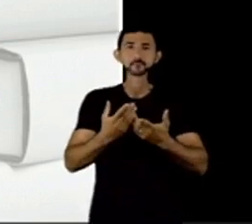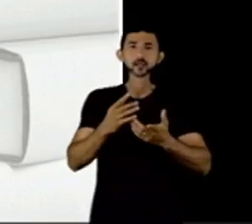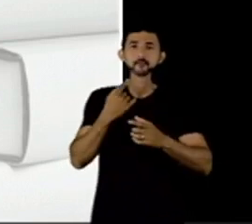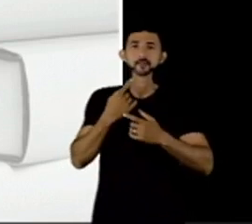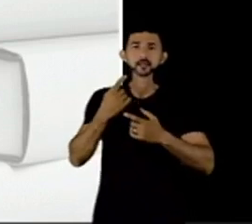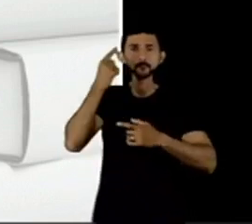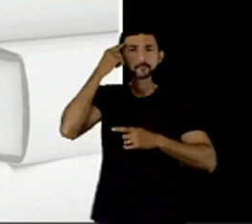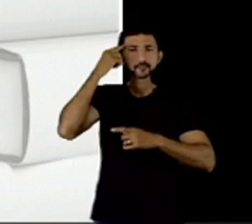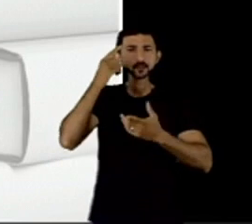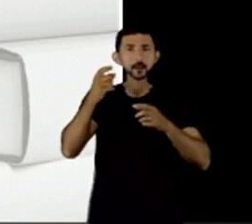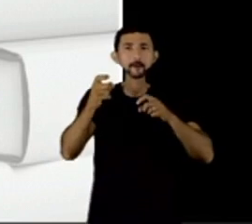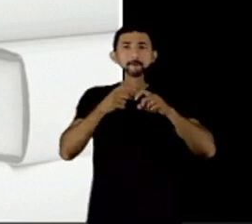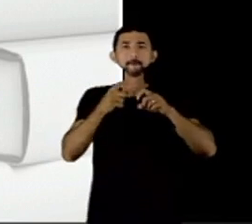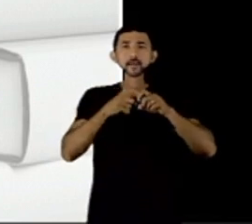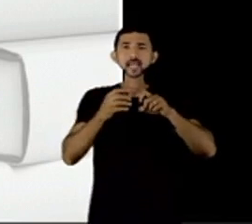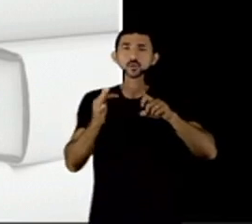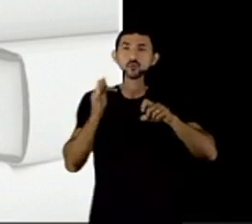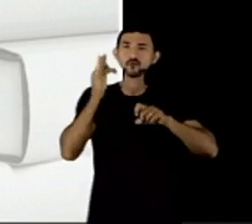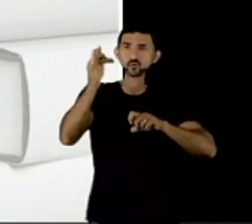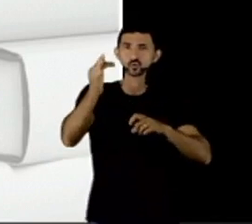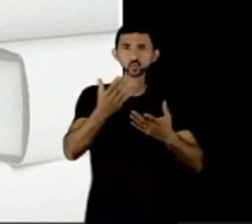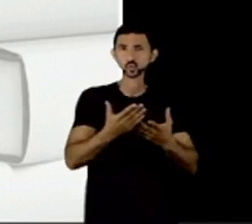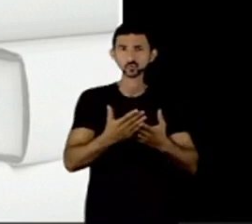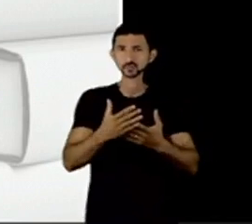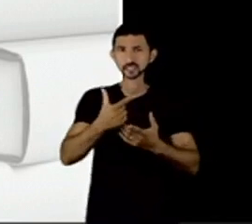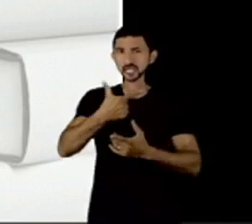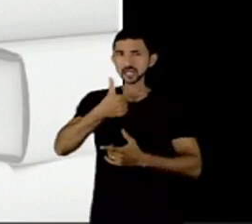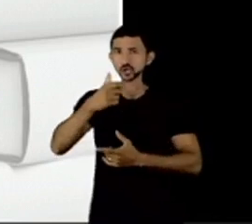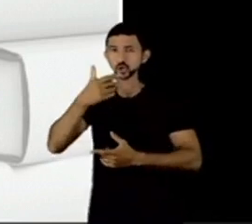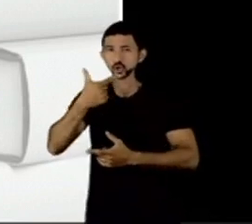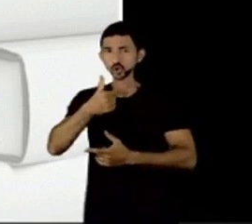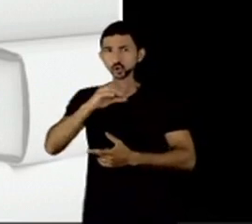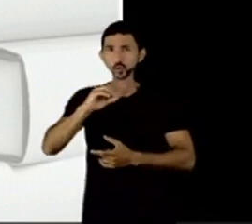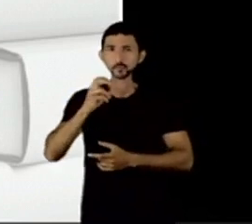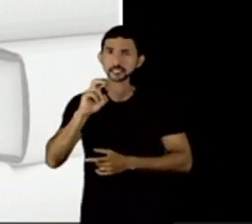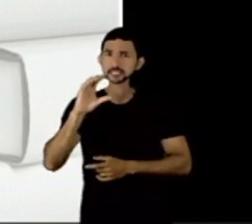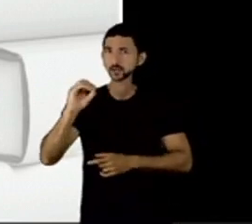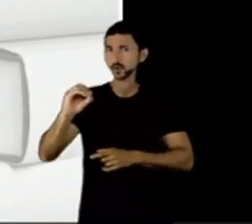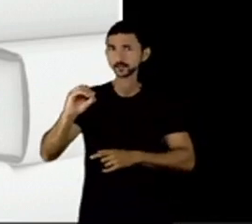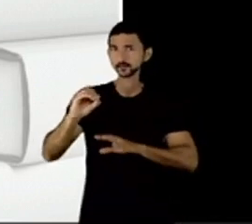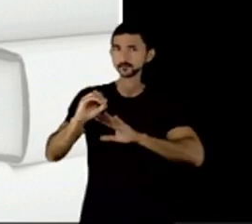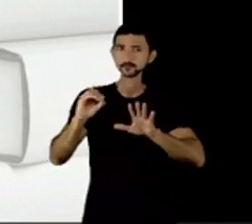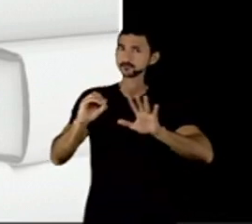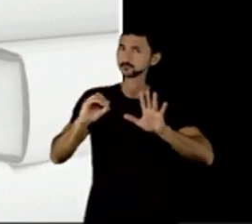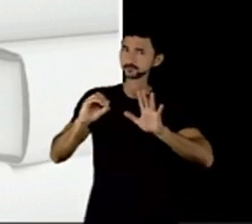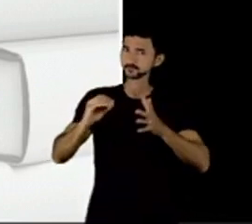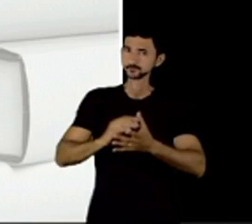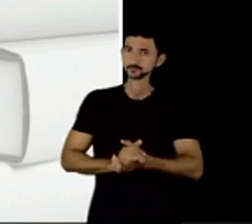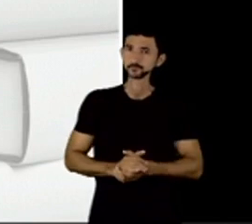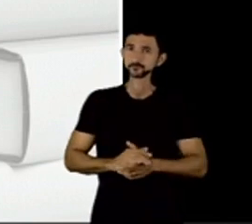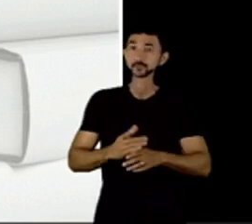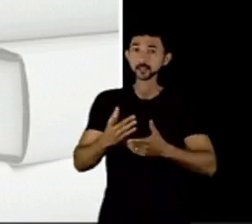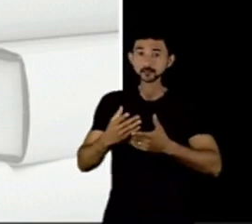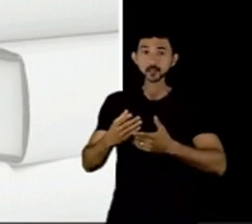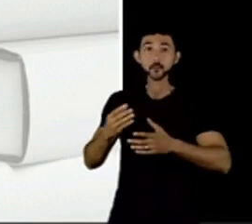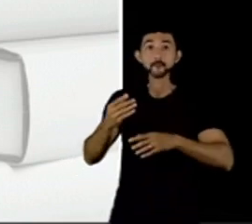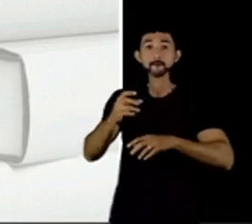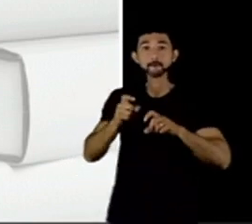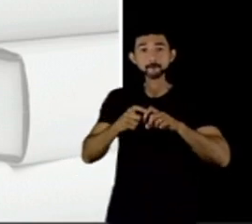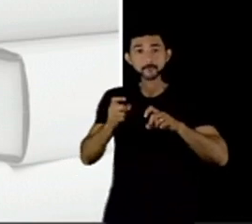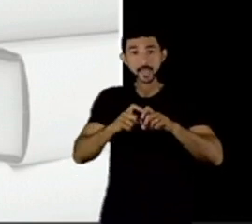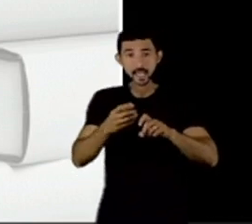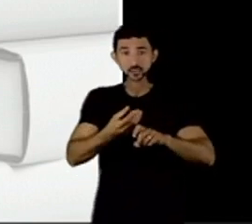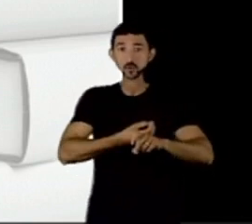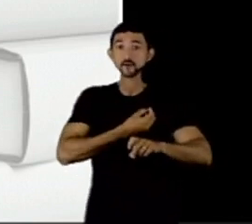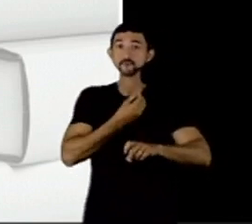do futuro não é que eles são médicos de 2050, é que eles são médicos que eles estão vivendo